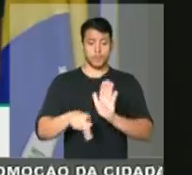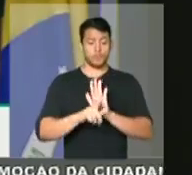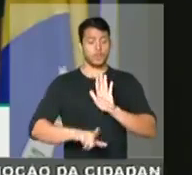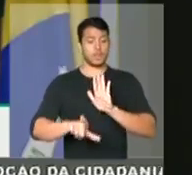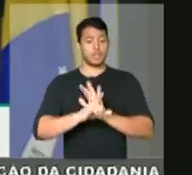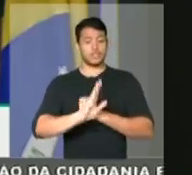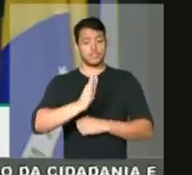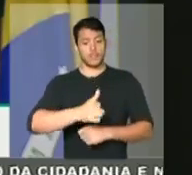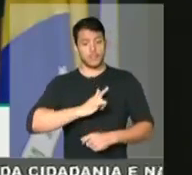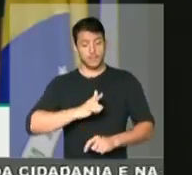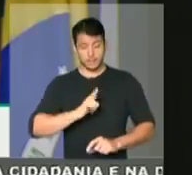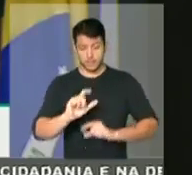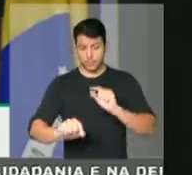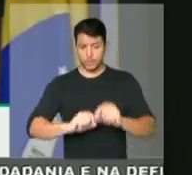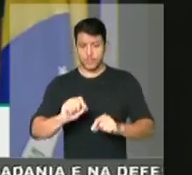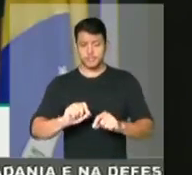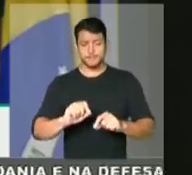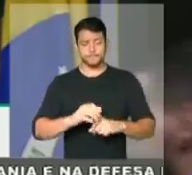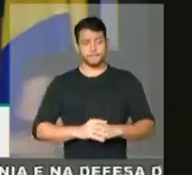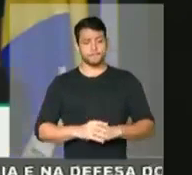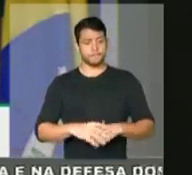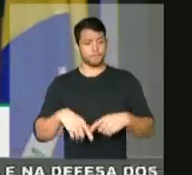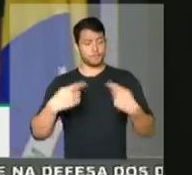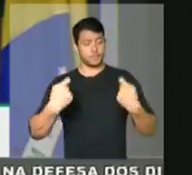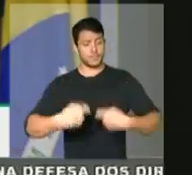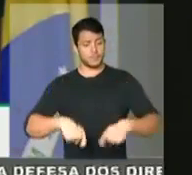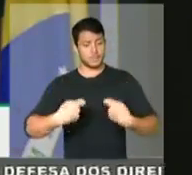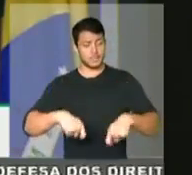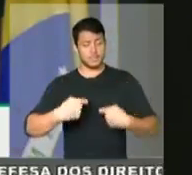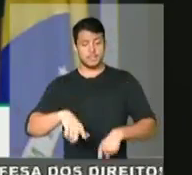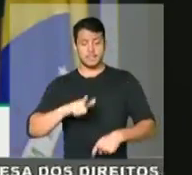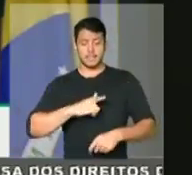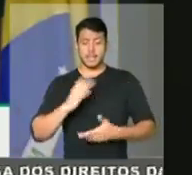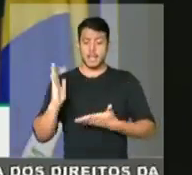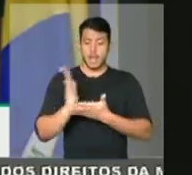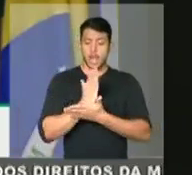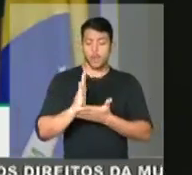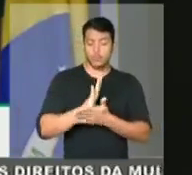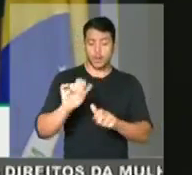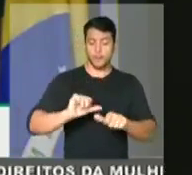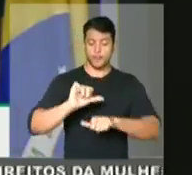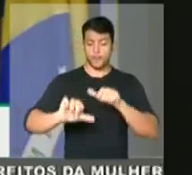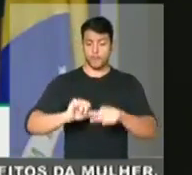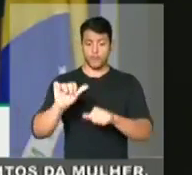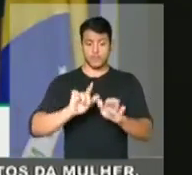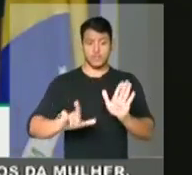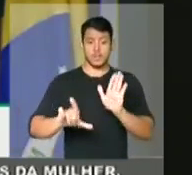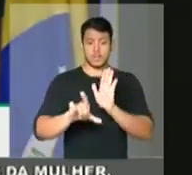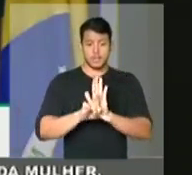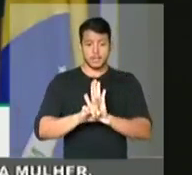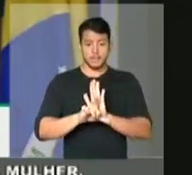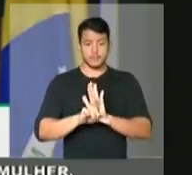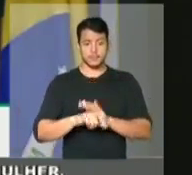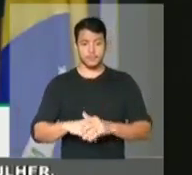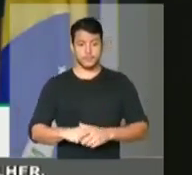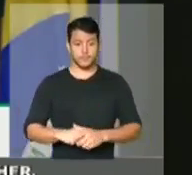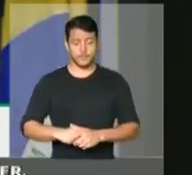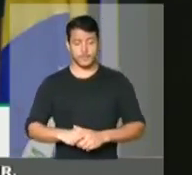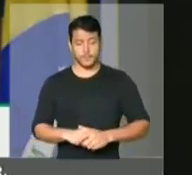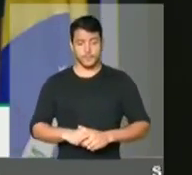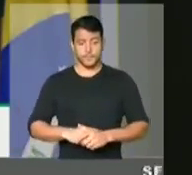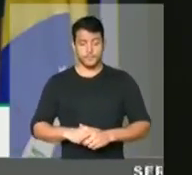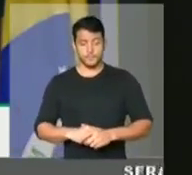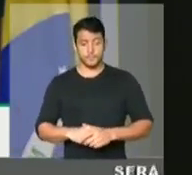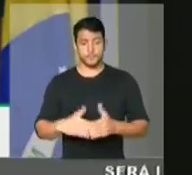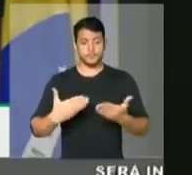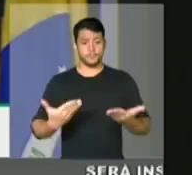cada uma das suas hipóteses, é necessário analisar os impactos da alteração legislativa também em cada uma das hipóteses